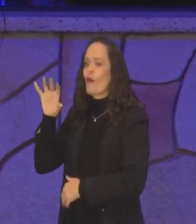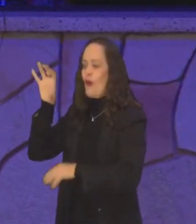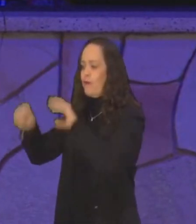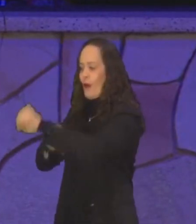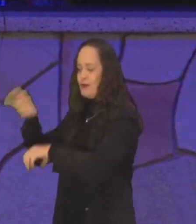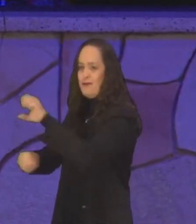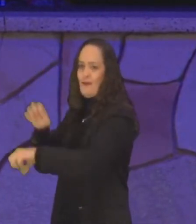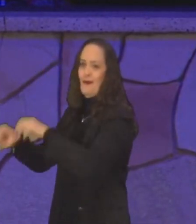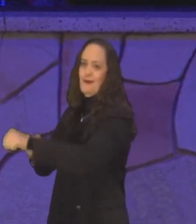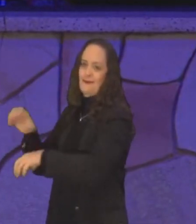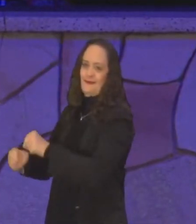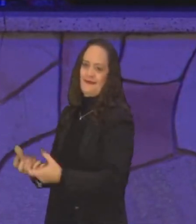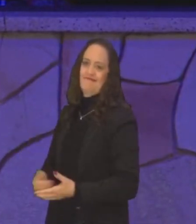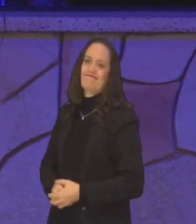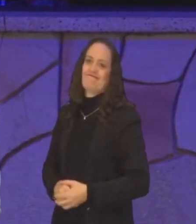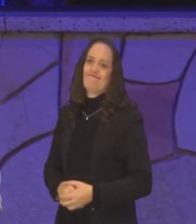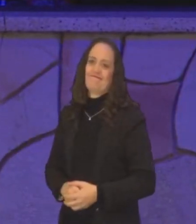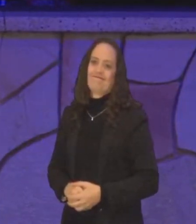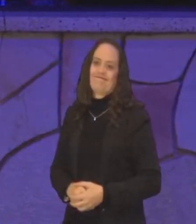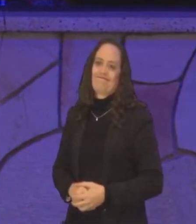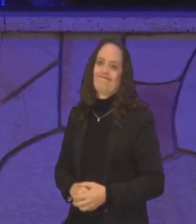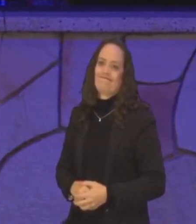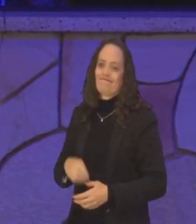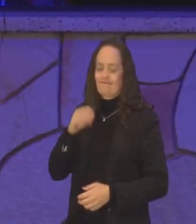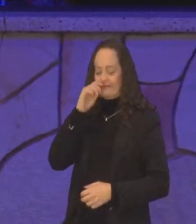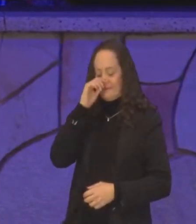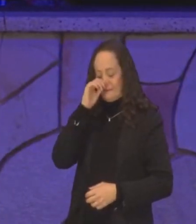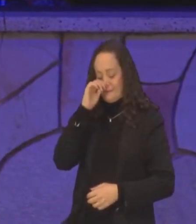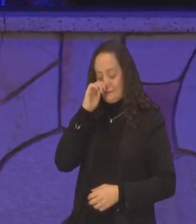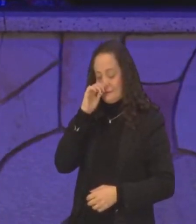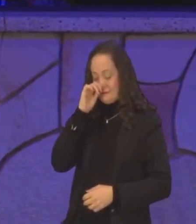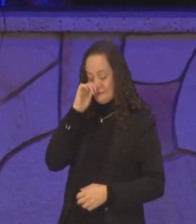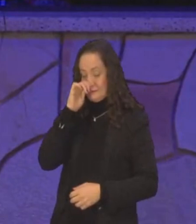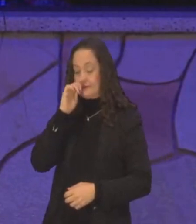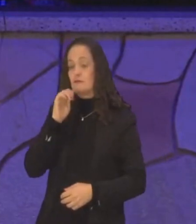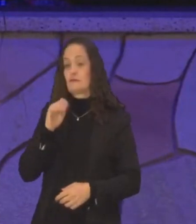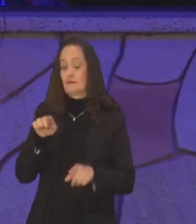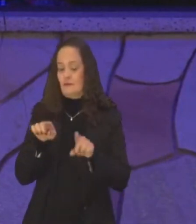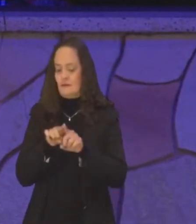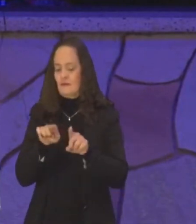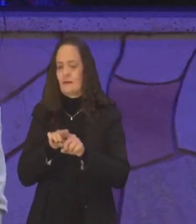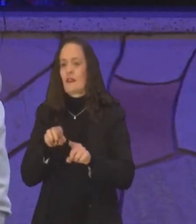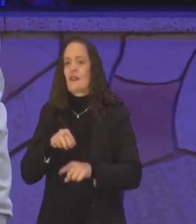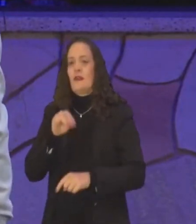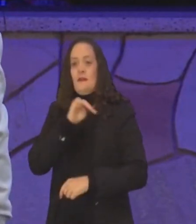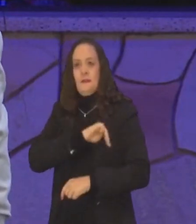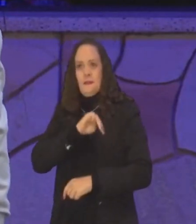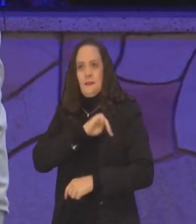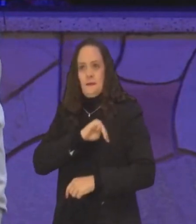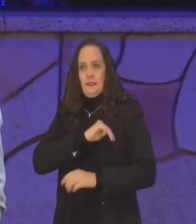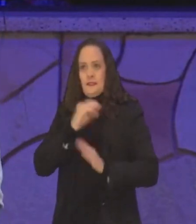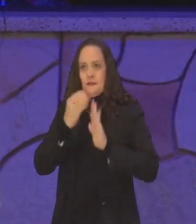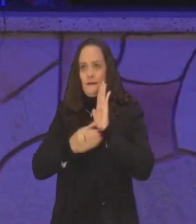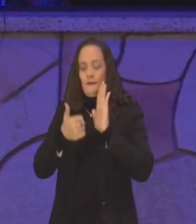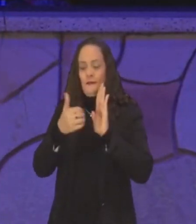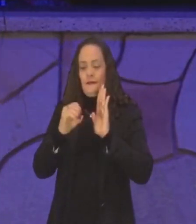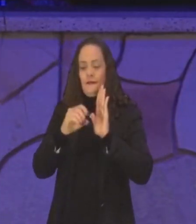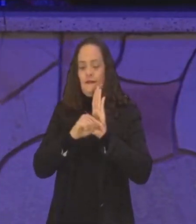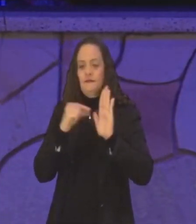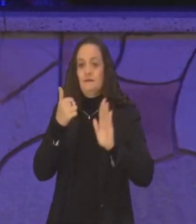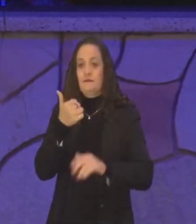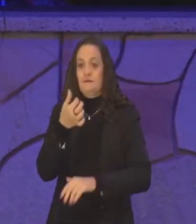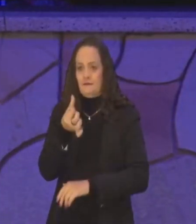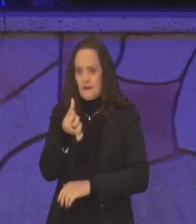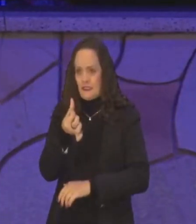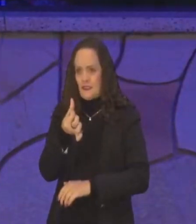o rebanho do Senhor. Já citado aqui, Mateus 10:16. Pode